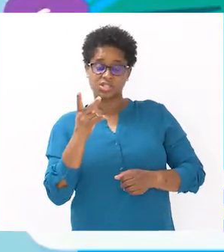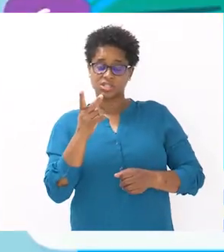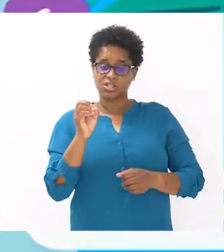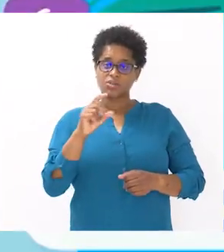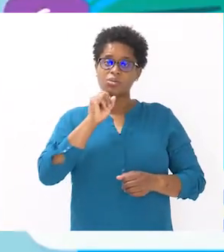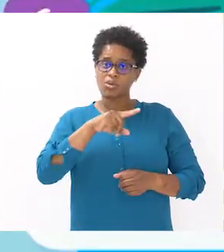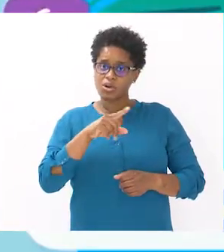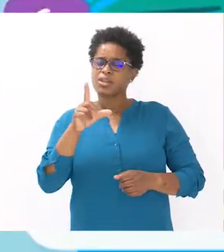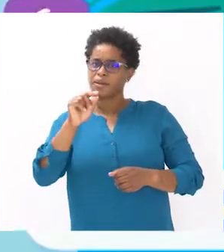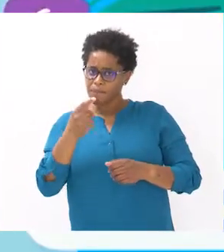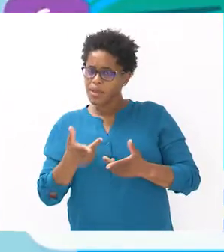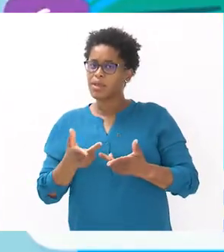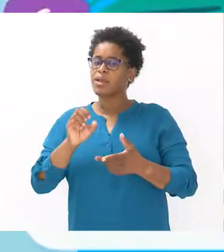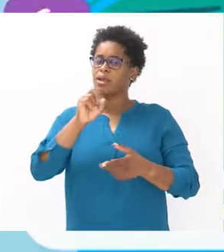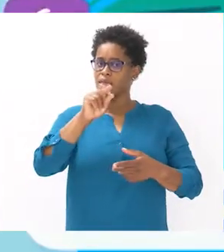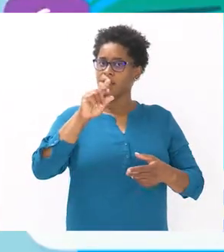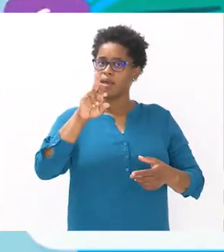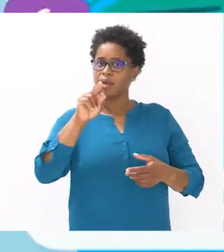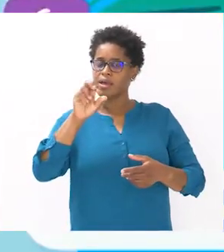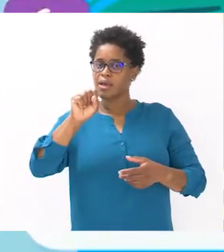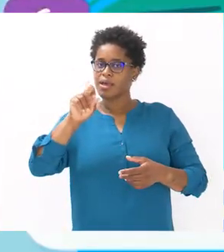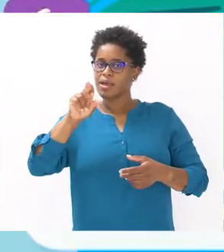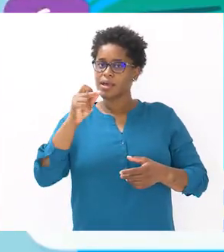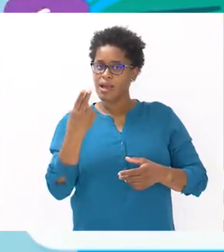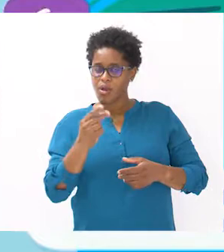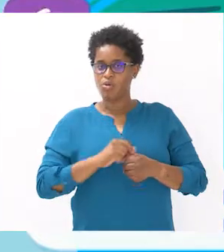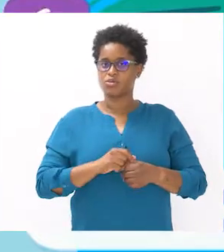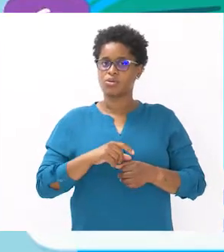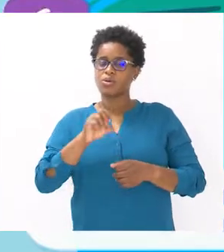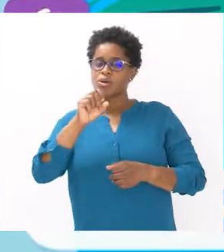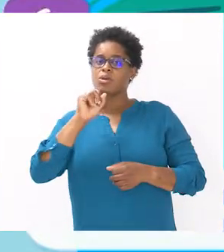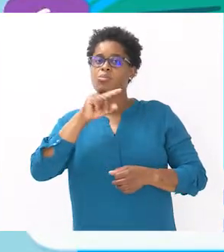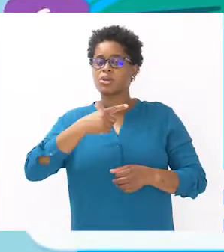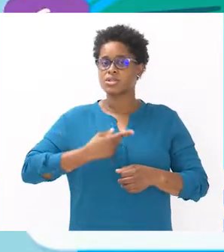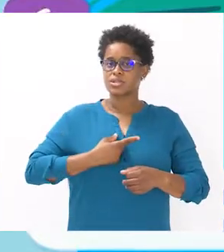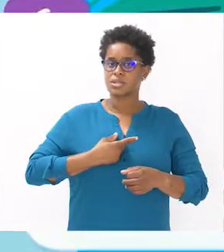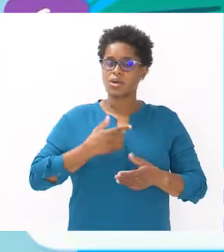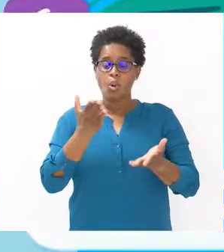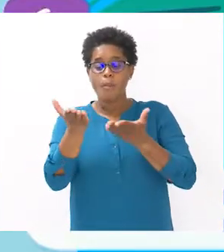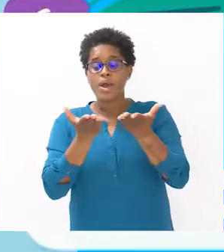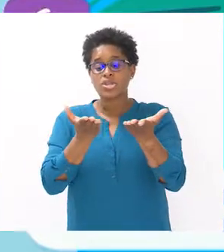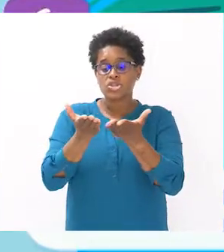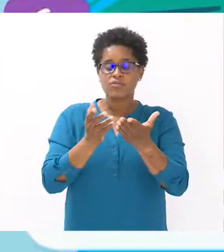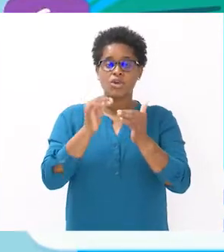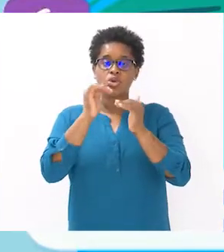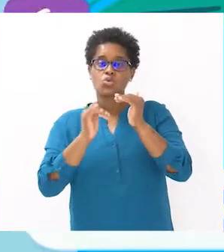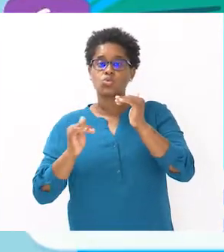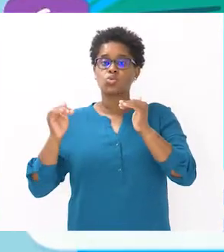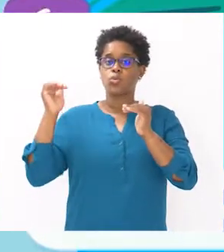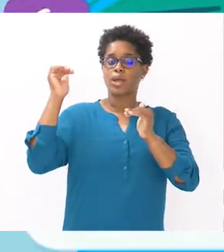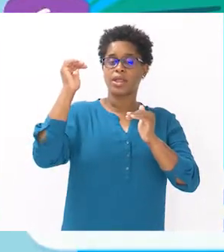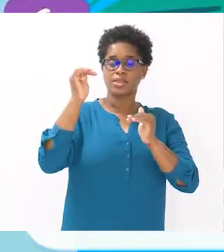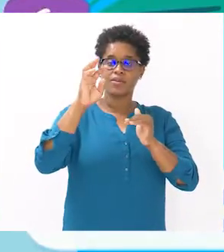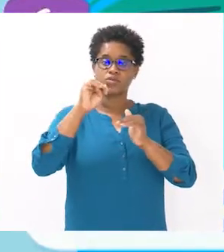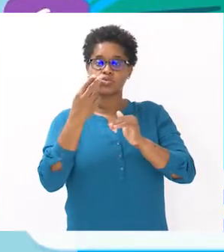ainda variar em grau. O grau pode ser comparativo, superlativo